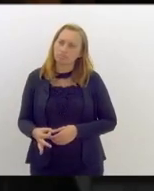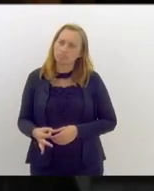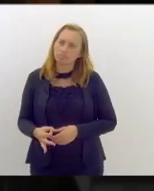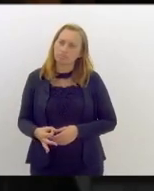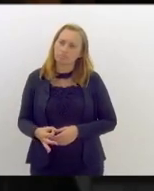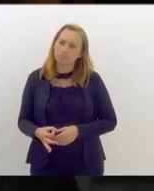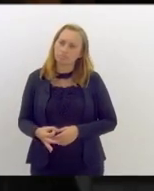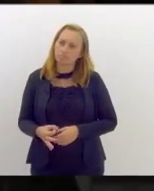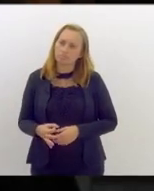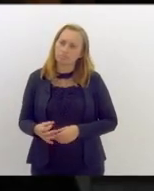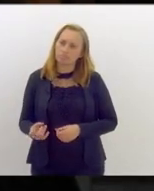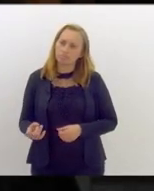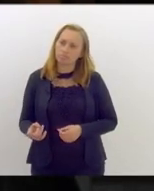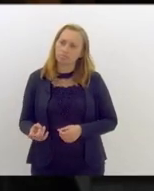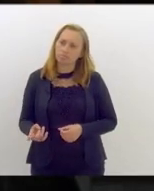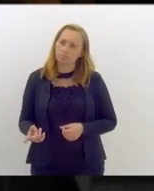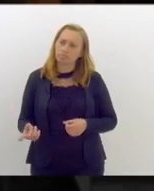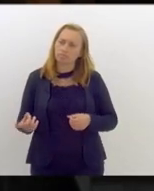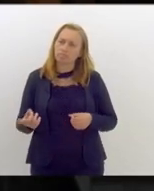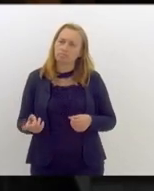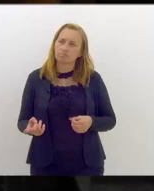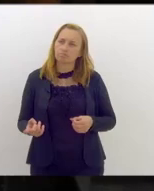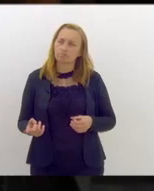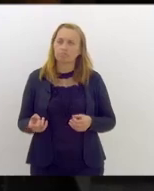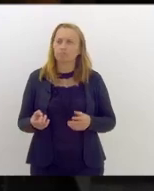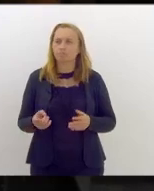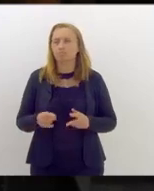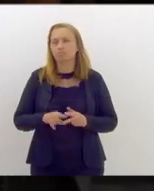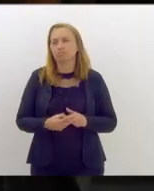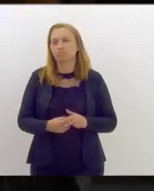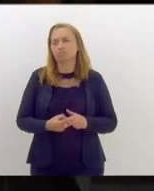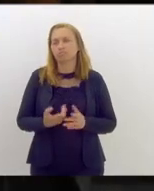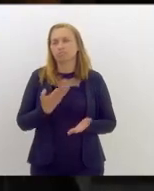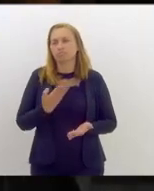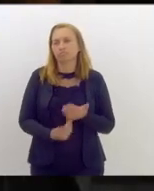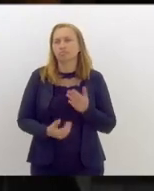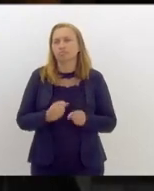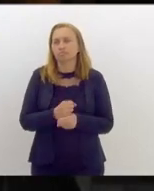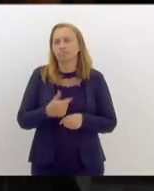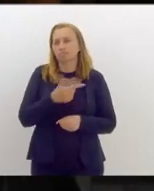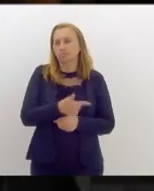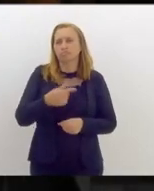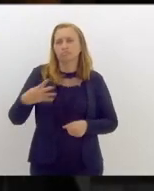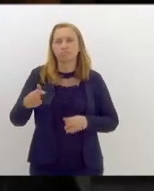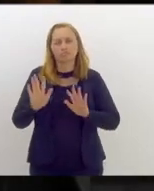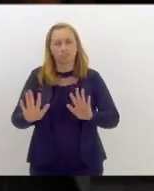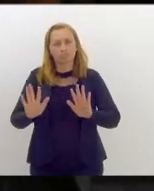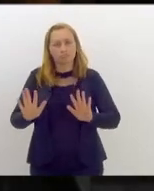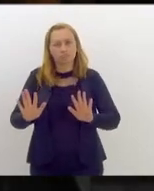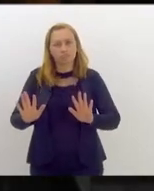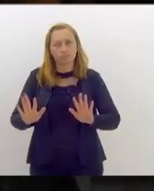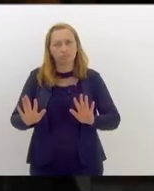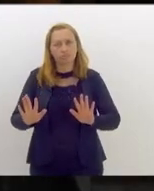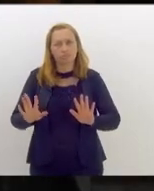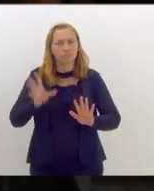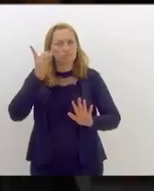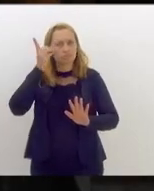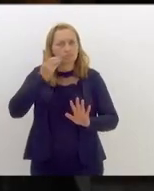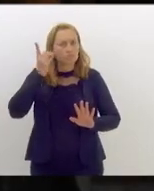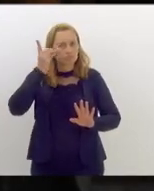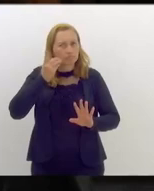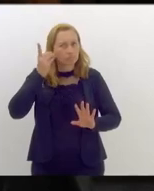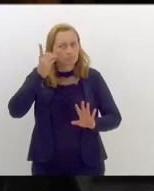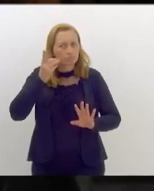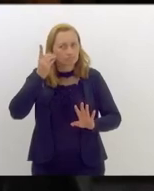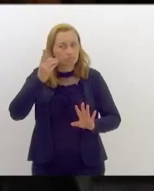uma recomposição retroativa 2014 sendo que sendo que E aí os deputados